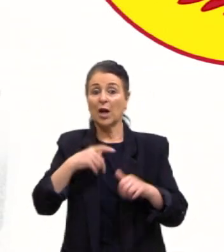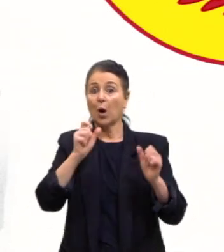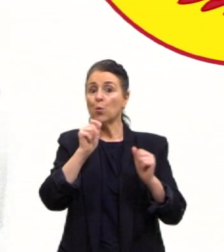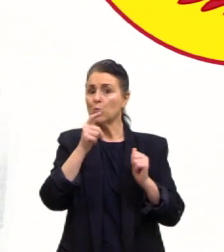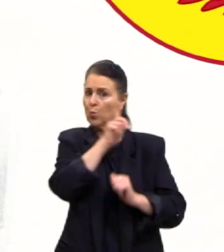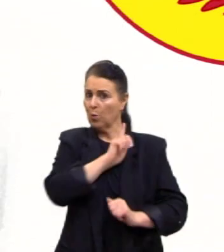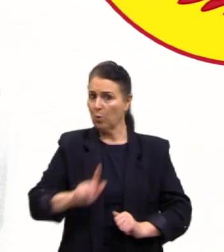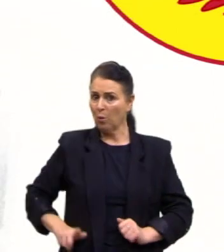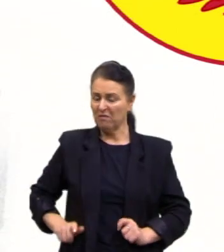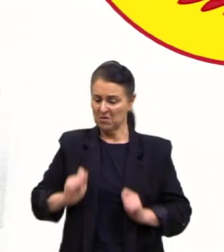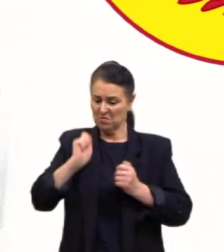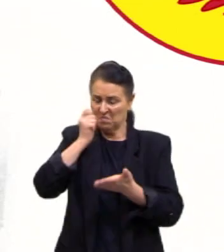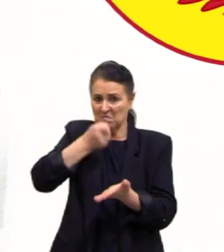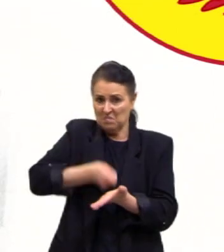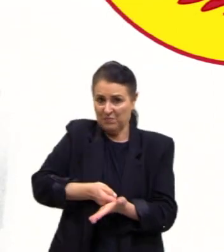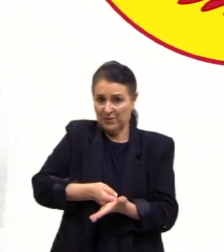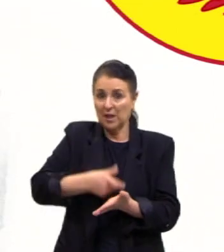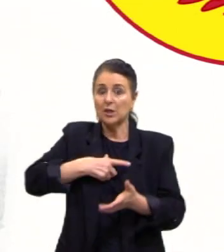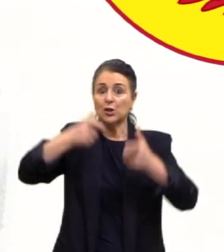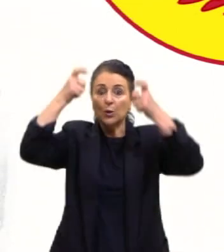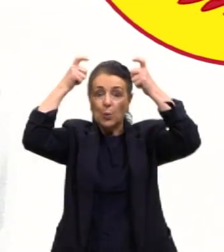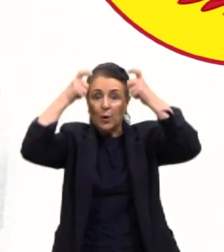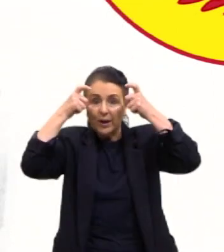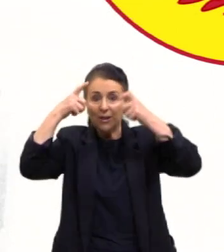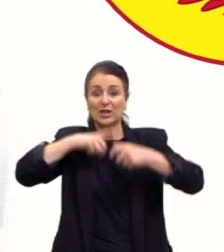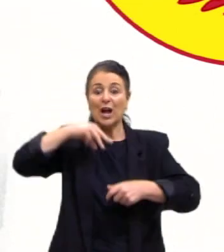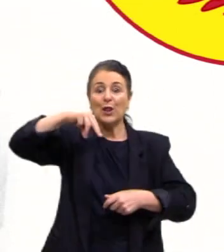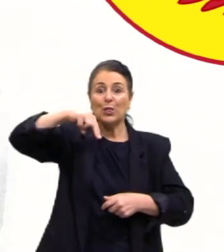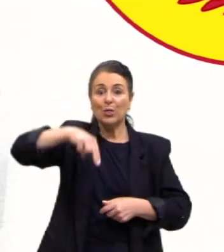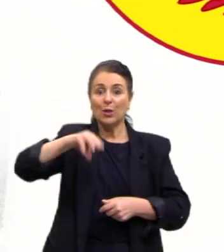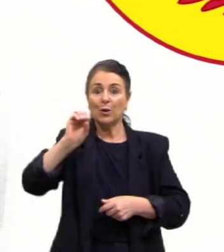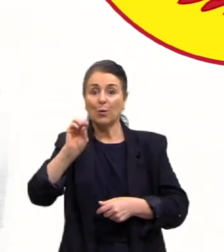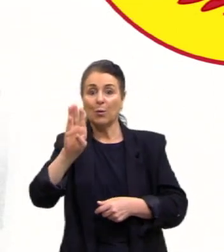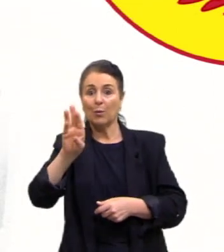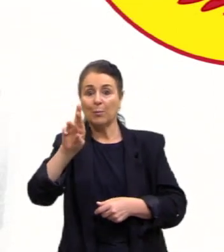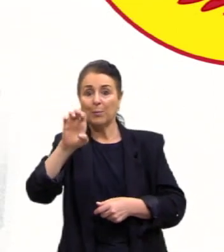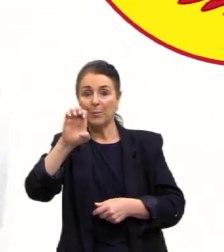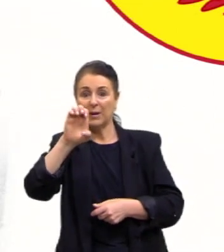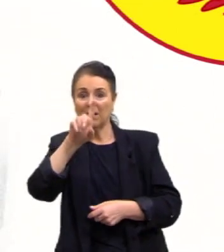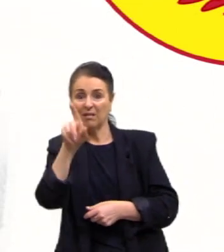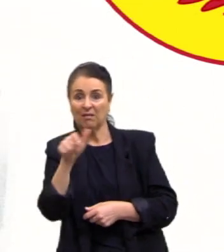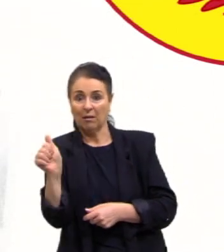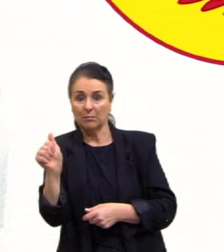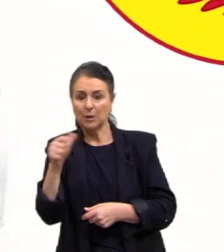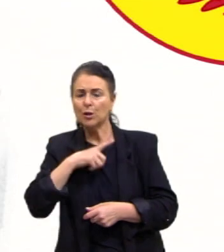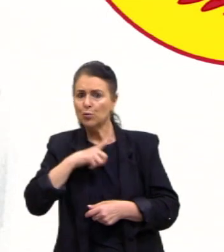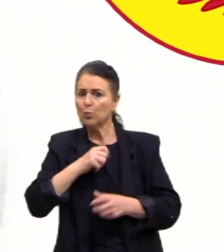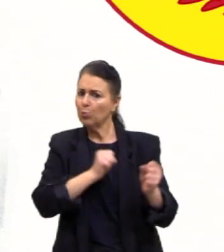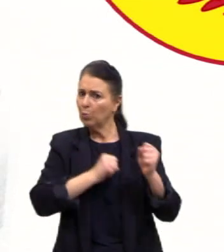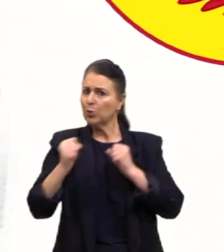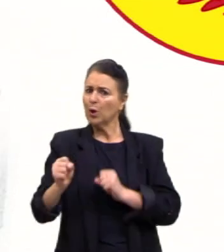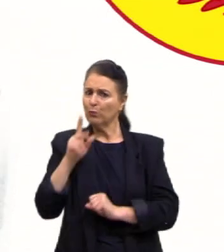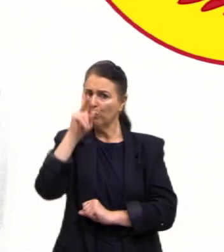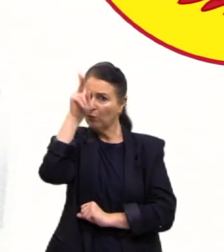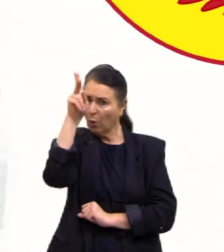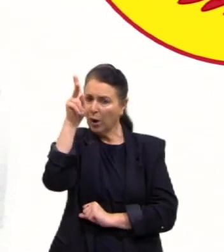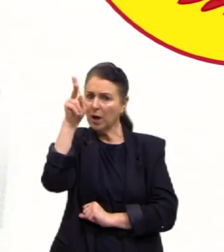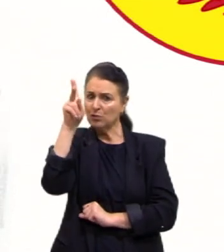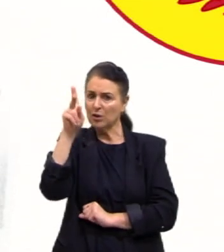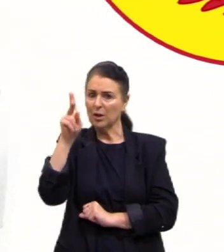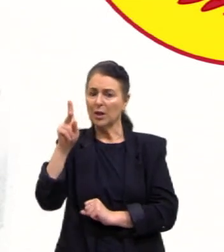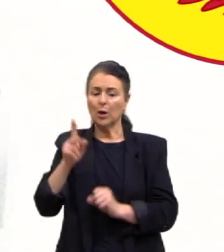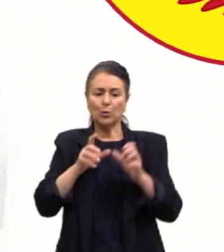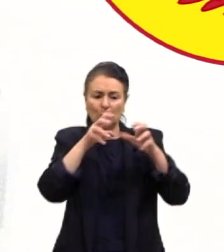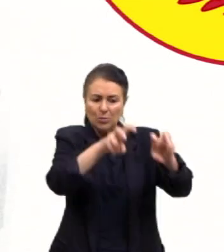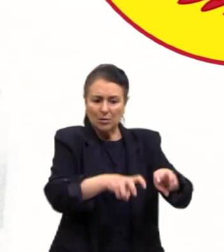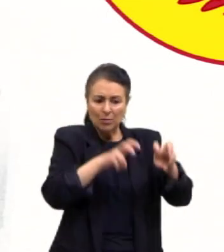existia né um rei ainda tinha nobreza e os nomes ainda tinham um poder muito grande sobre os Camponeses né então ainda é como se eles tivessem